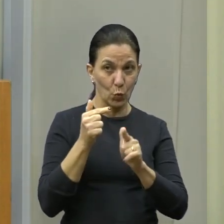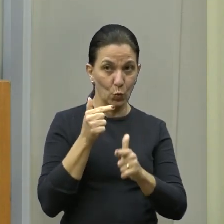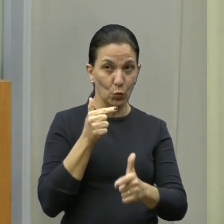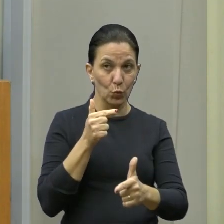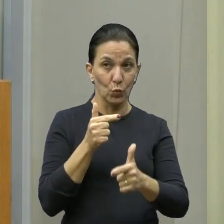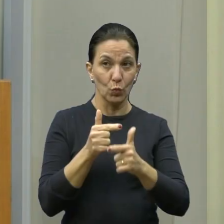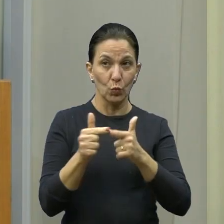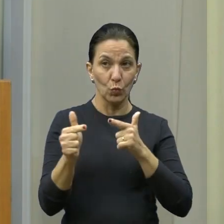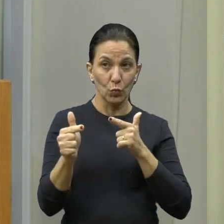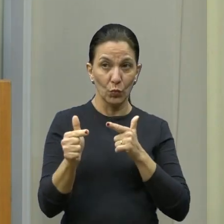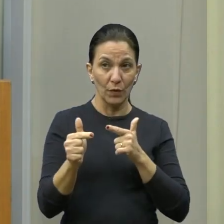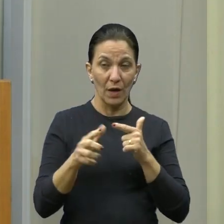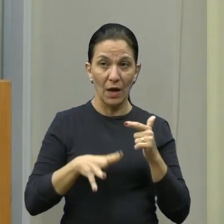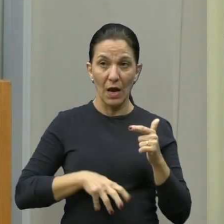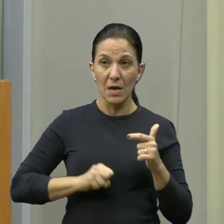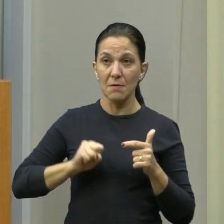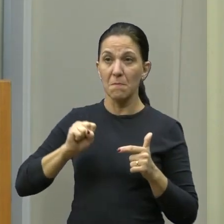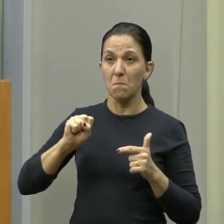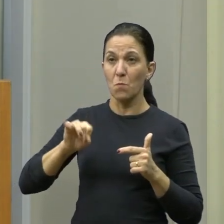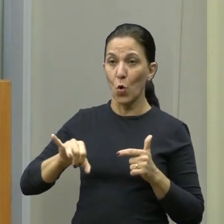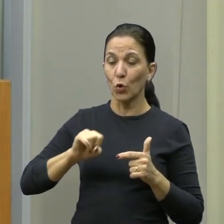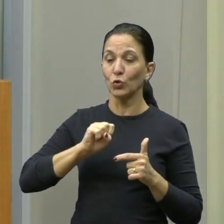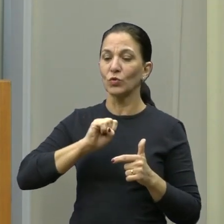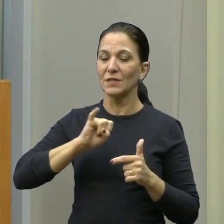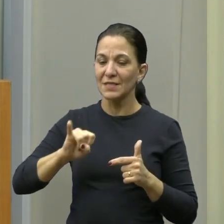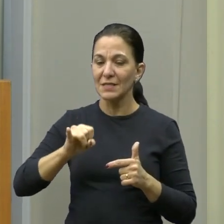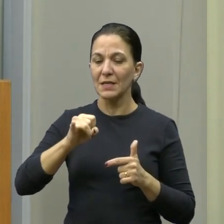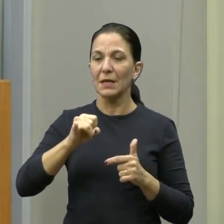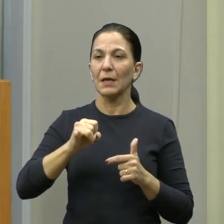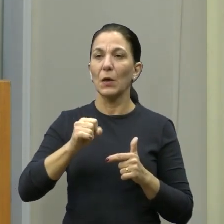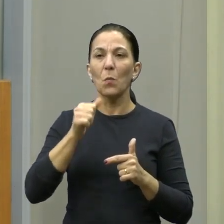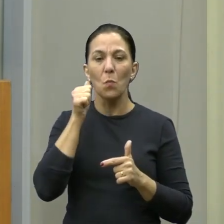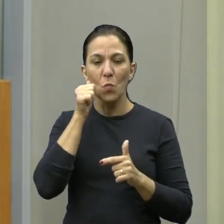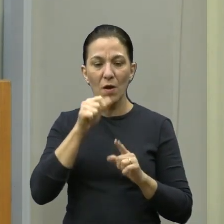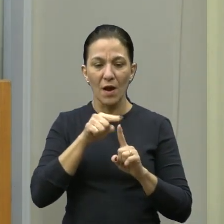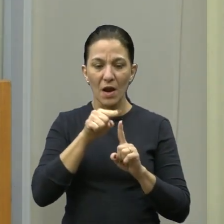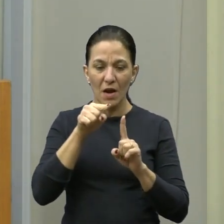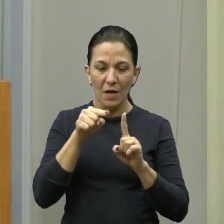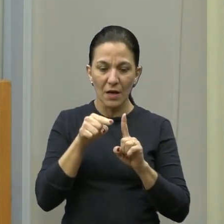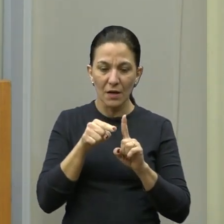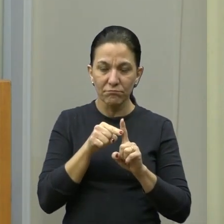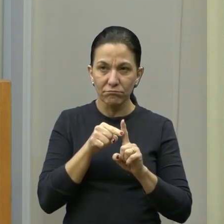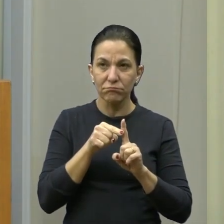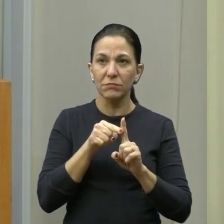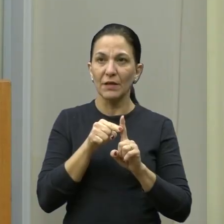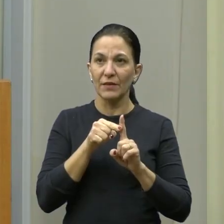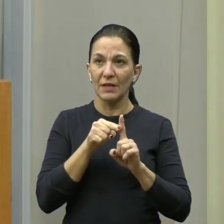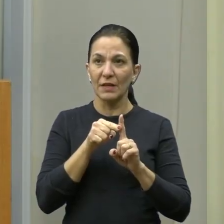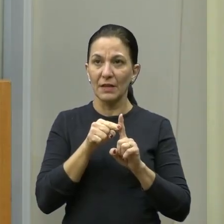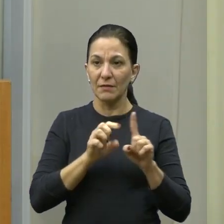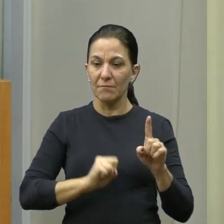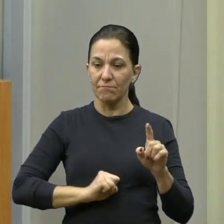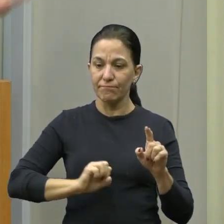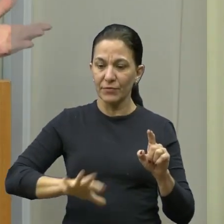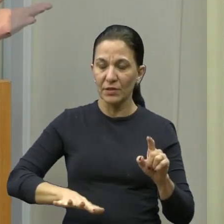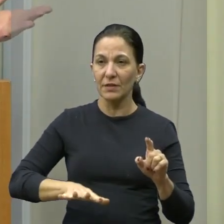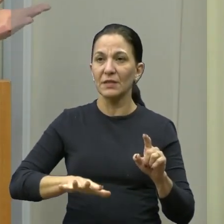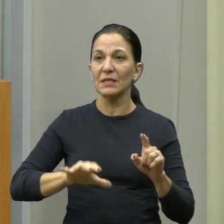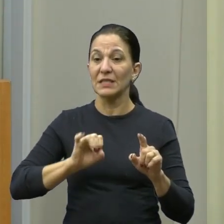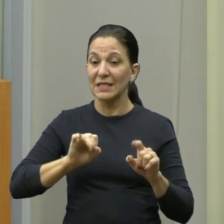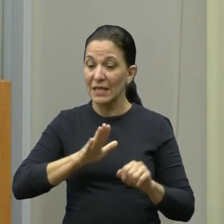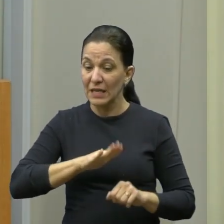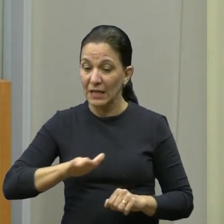sobre aborto em caso de estupro para crianças. Então, os nobres